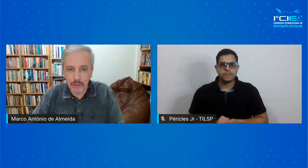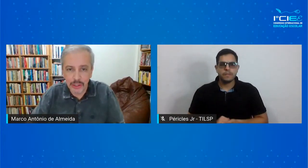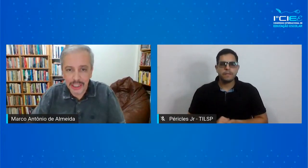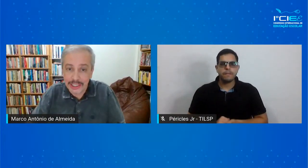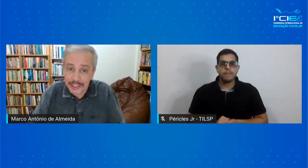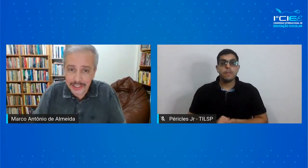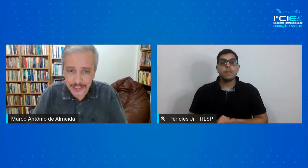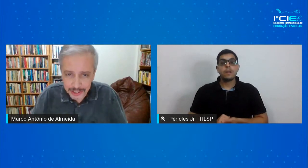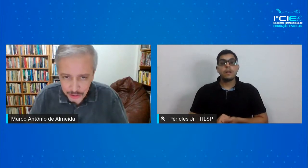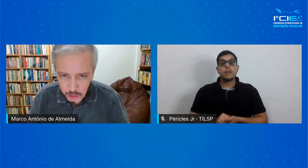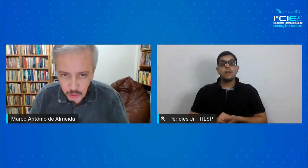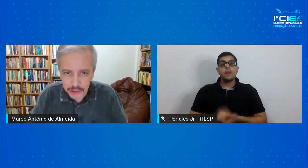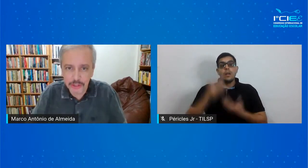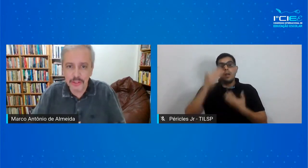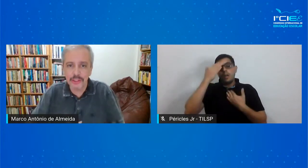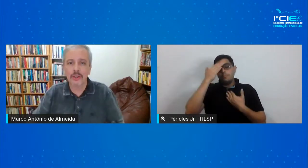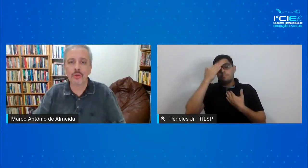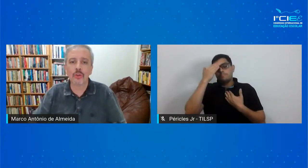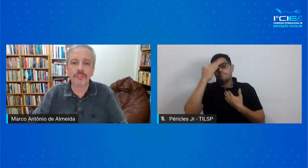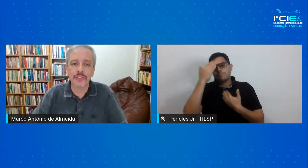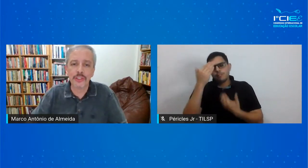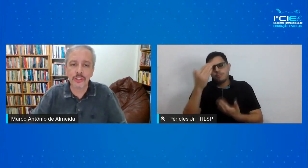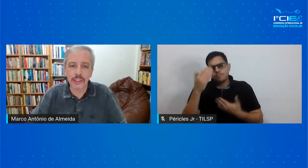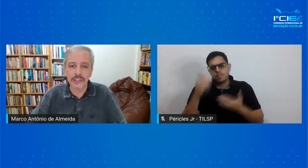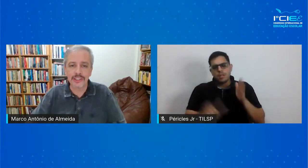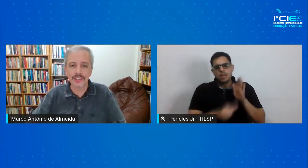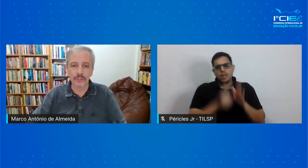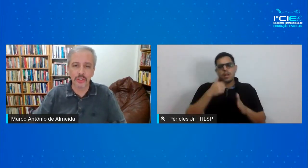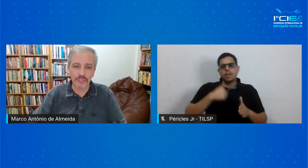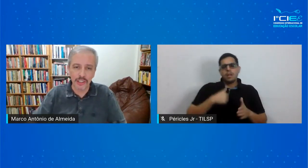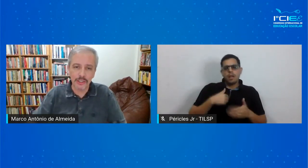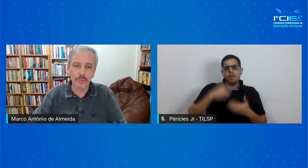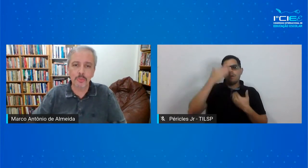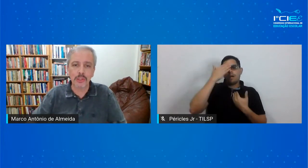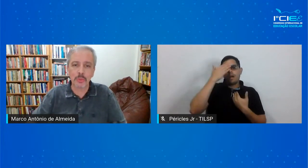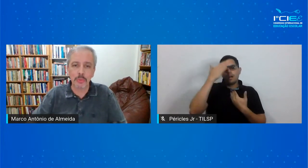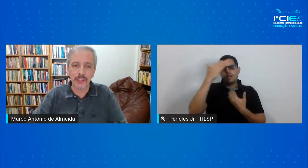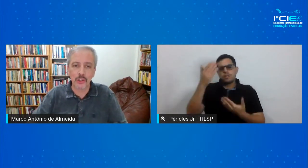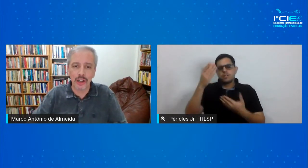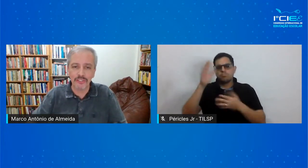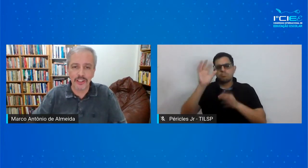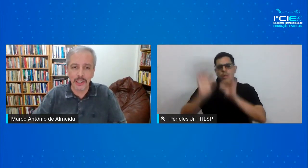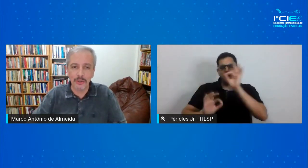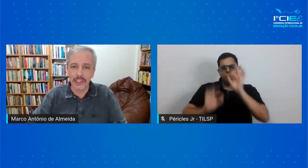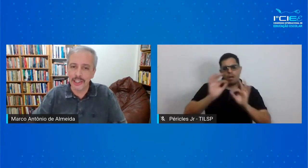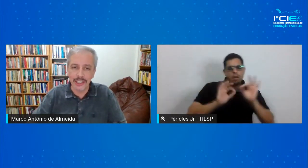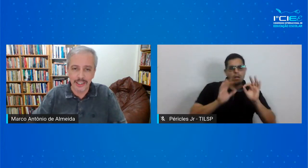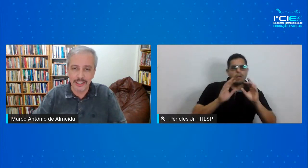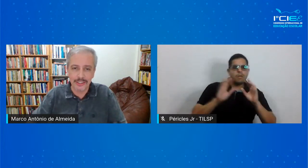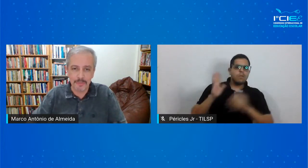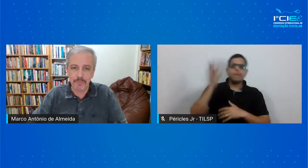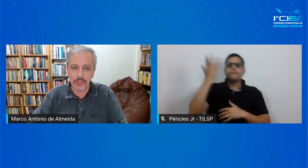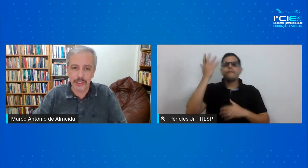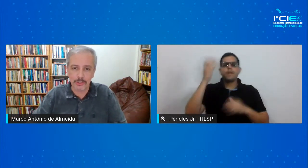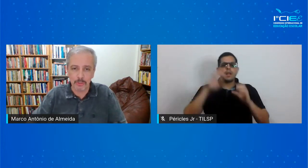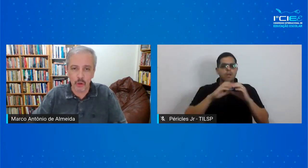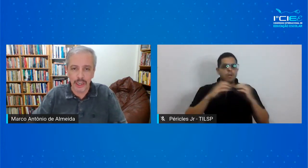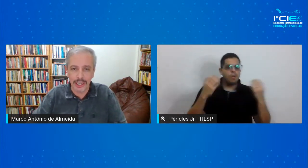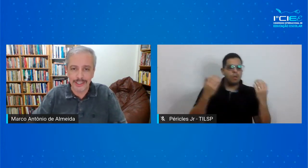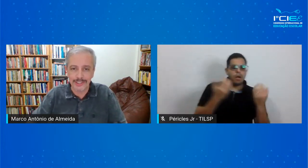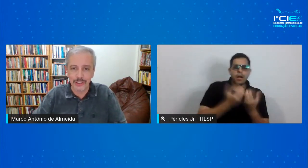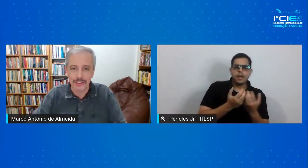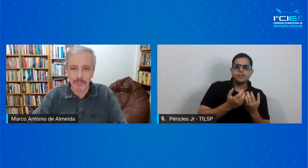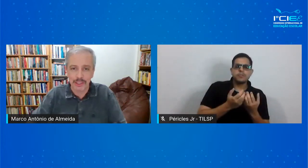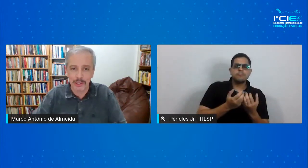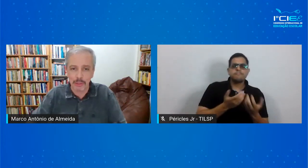bom primeiro lugar quem agradece sou eu né o convite da organização do evento Principalmente ao Rafael e a Elaine